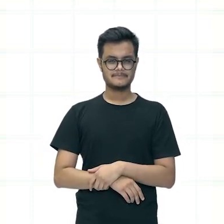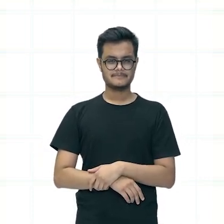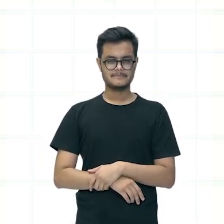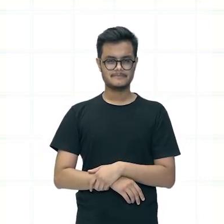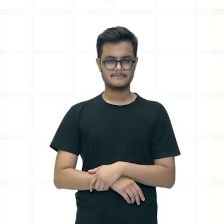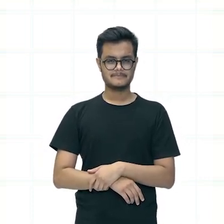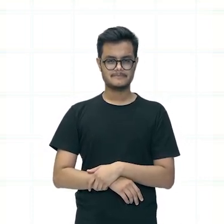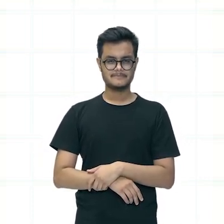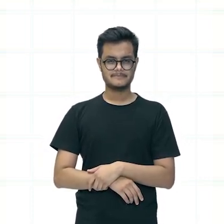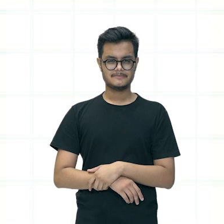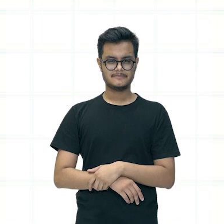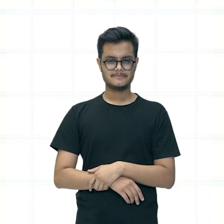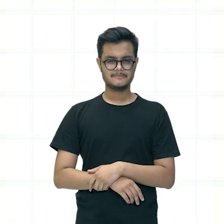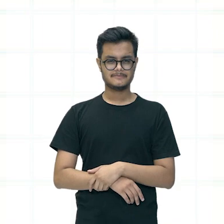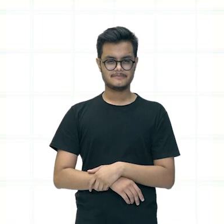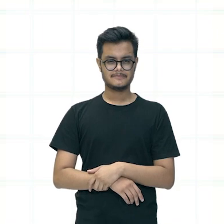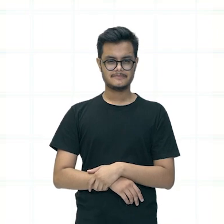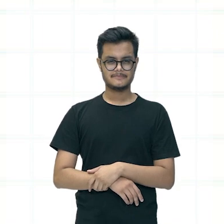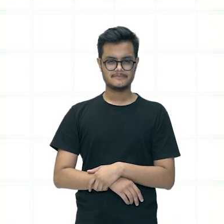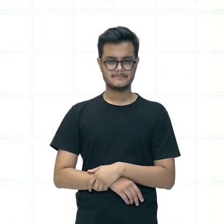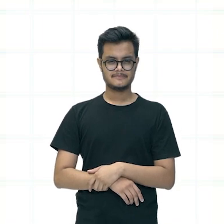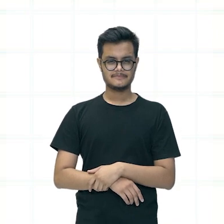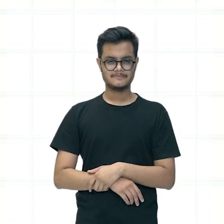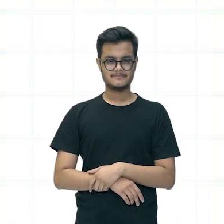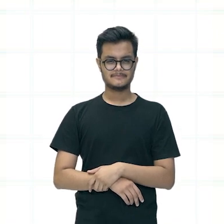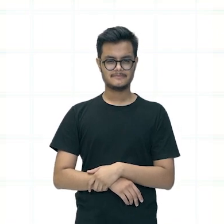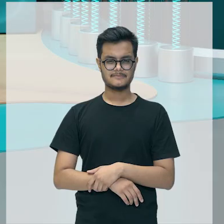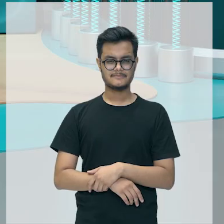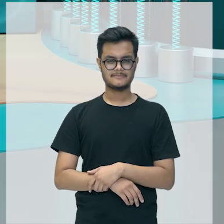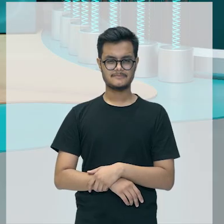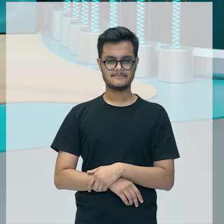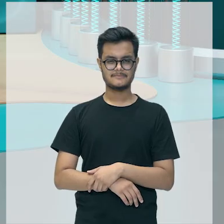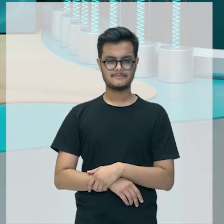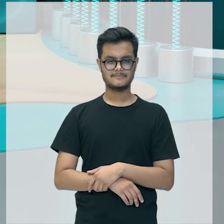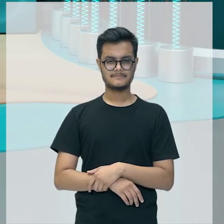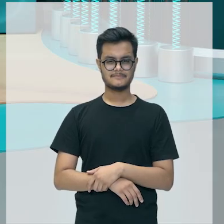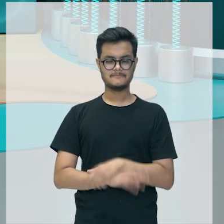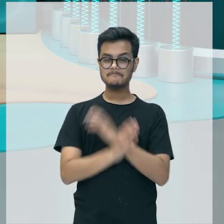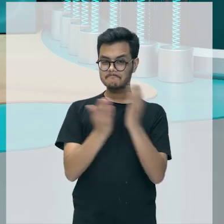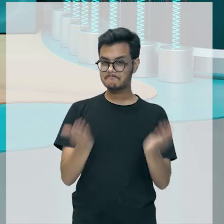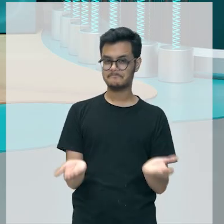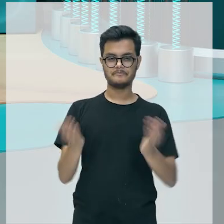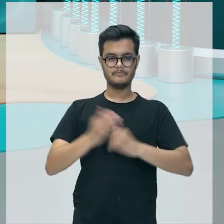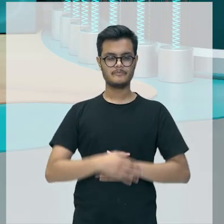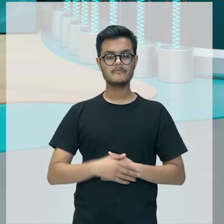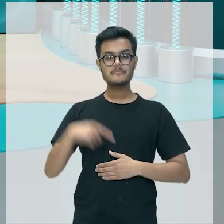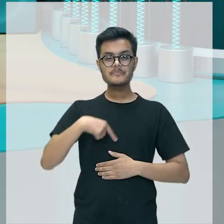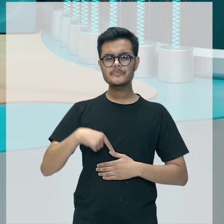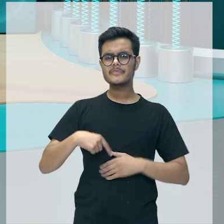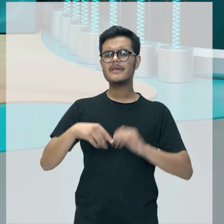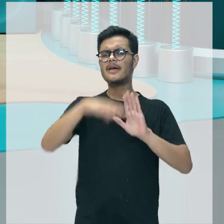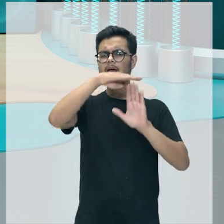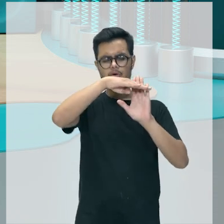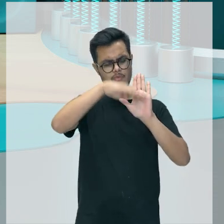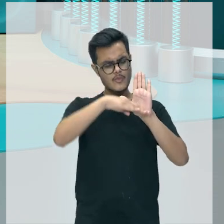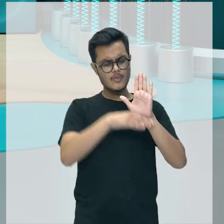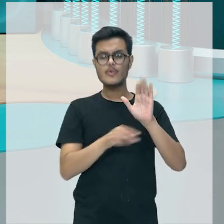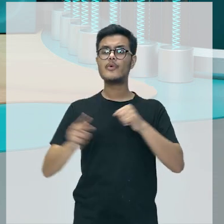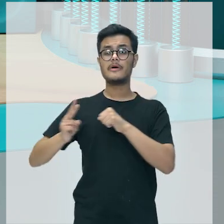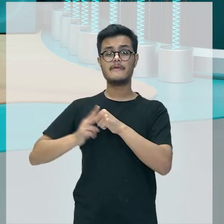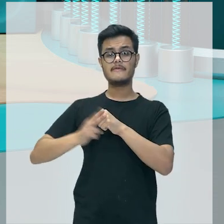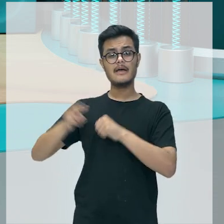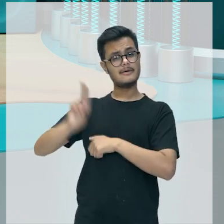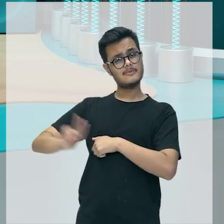pouco sobre alguns verbos? Let's go! Vamos lá? Eu tenho aqui alguns verbos que eu separei